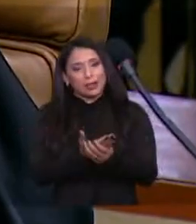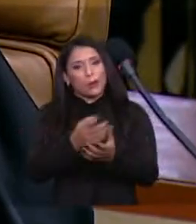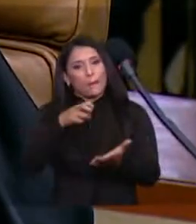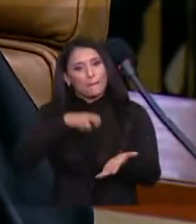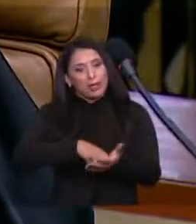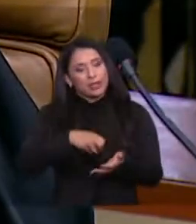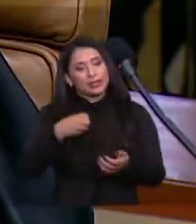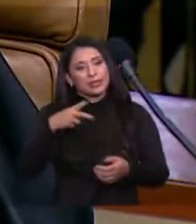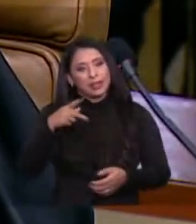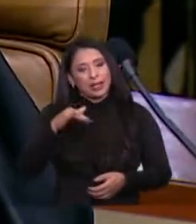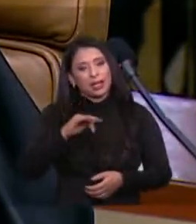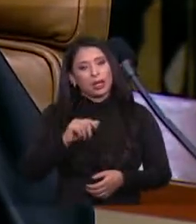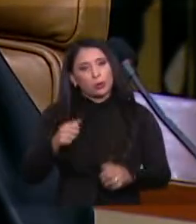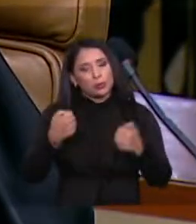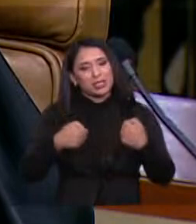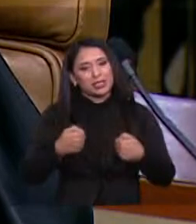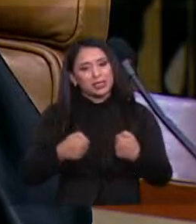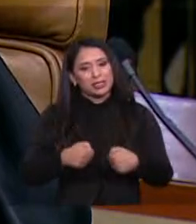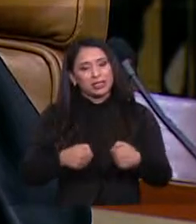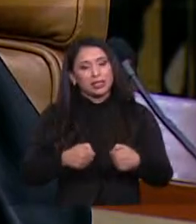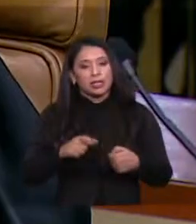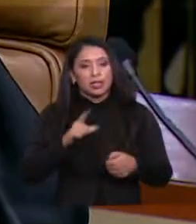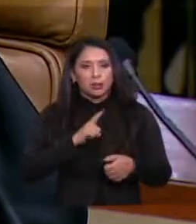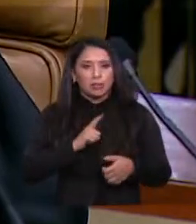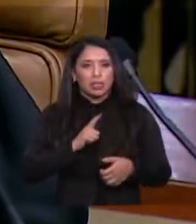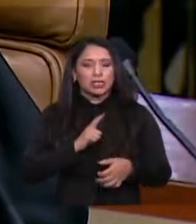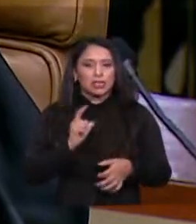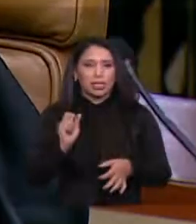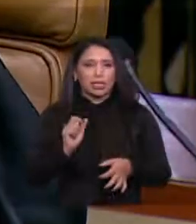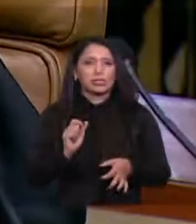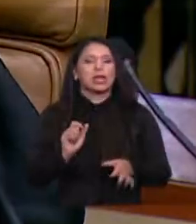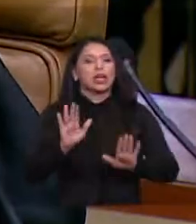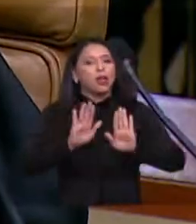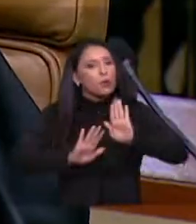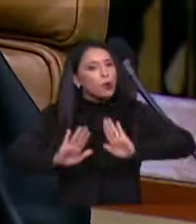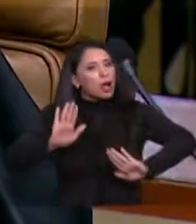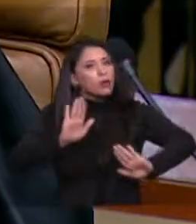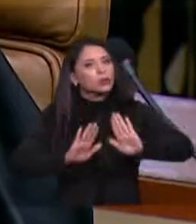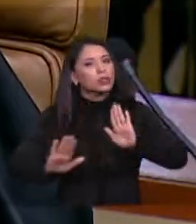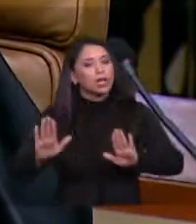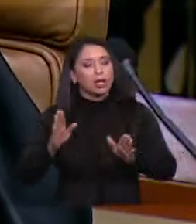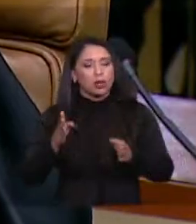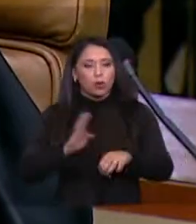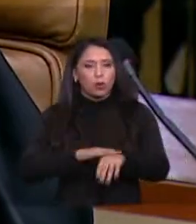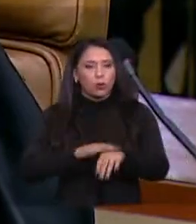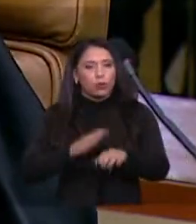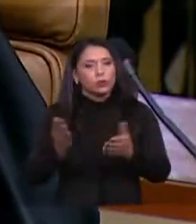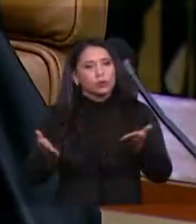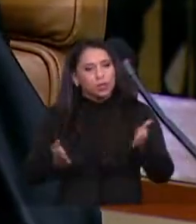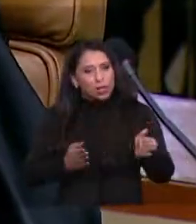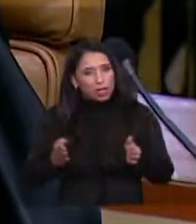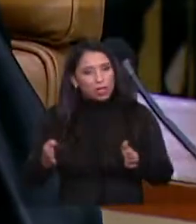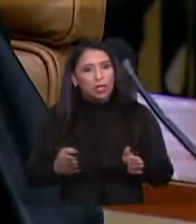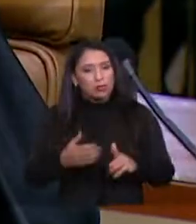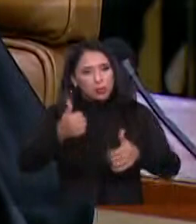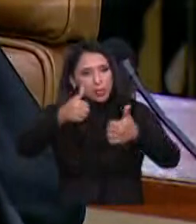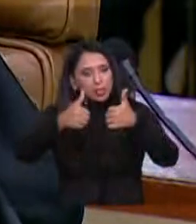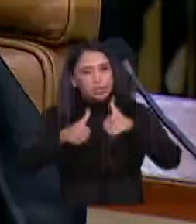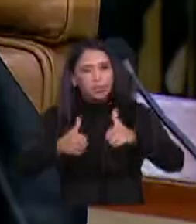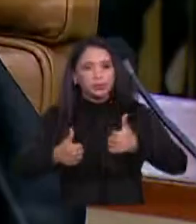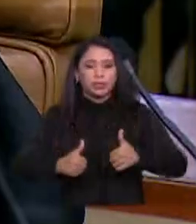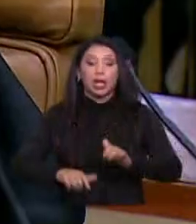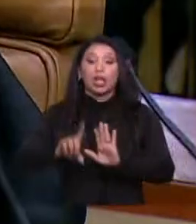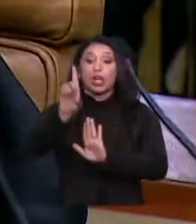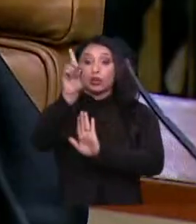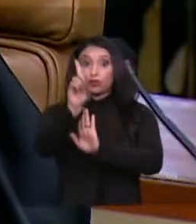propicia O que é de uma brevidade ponderada com a gravidade do exame da matéria é esse que se trata